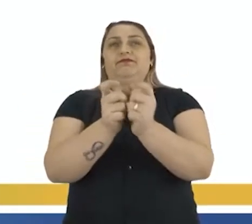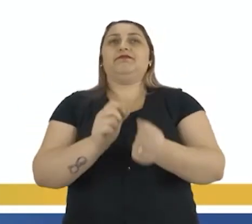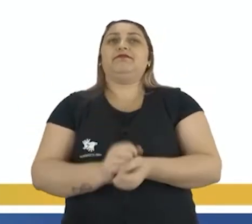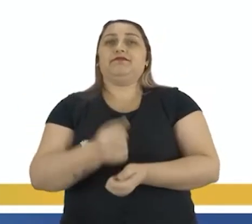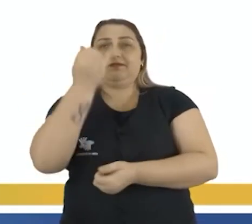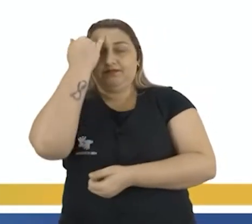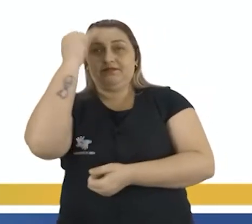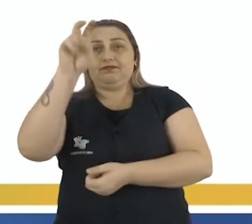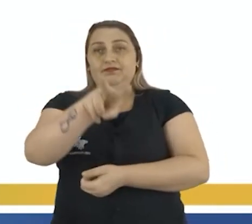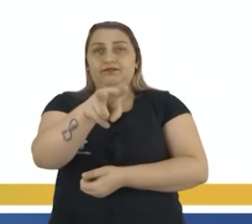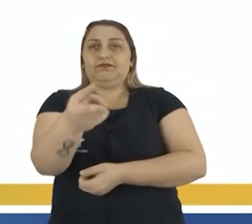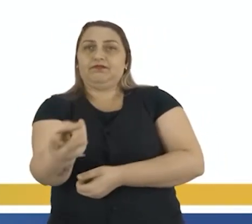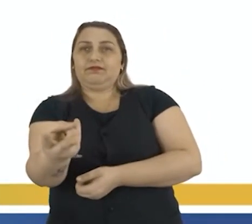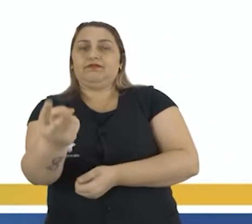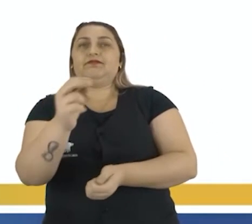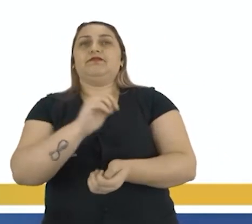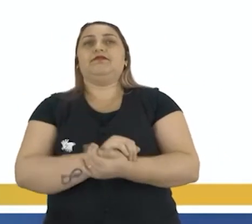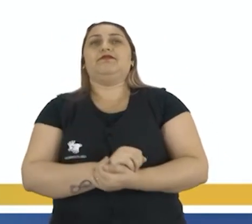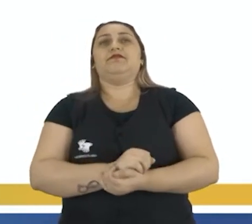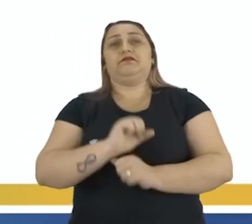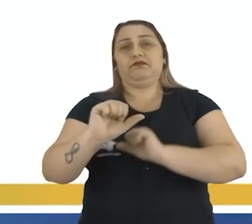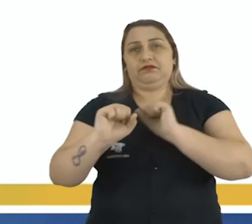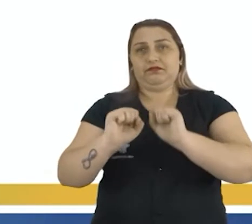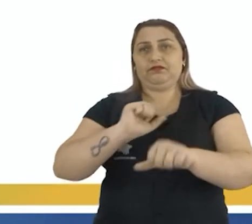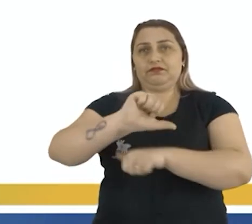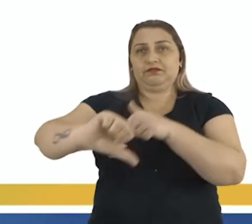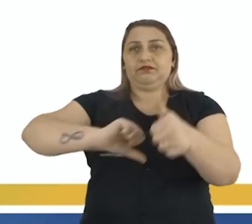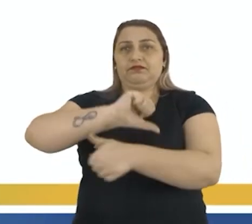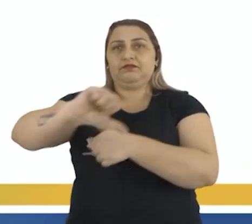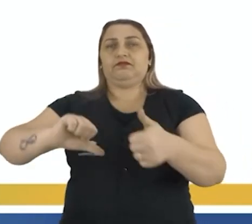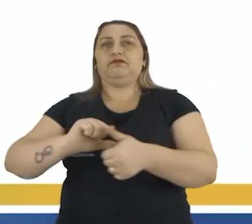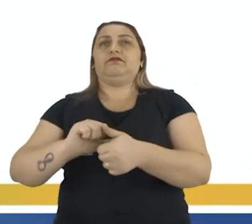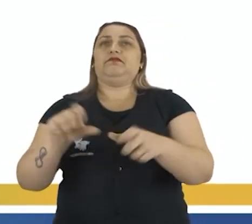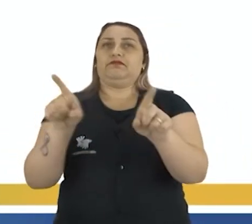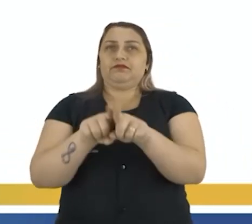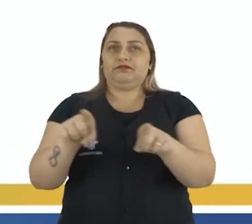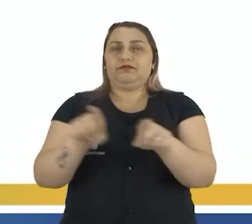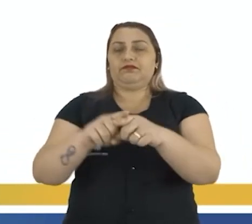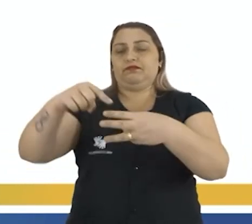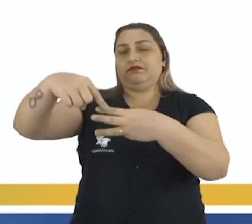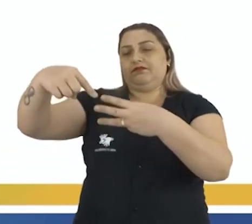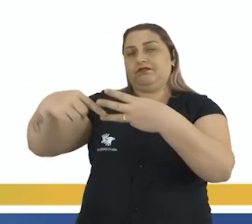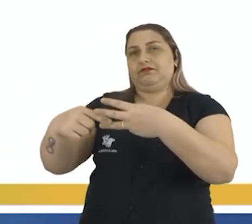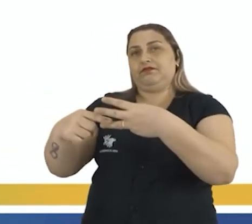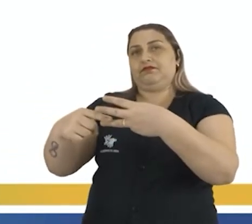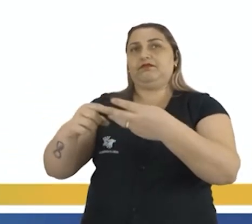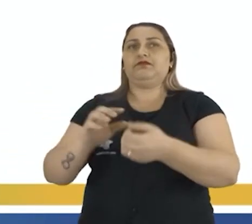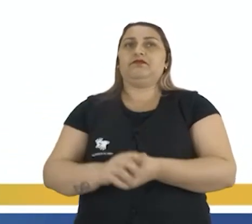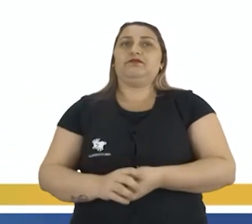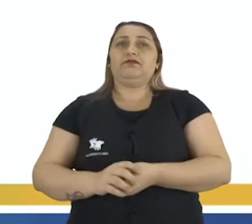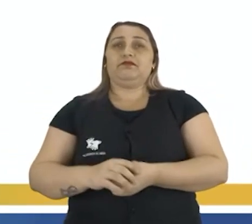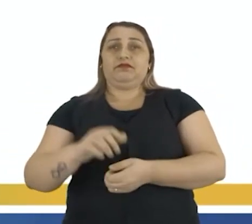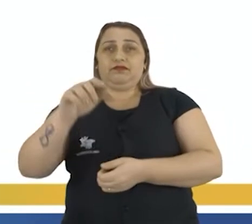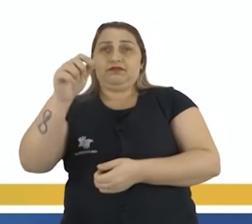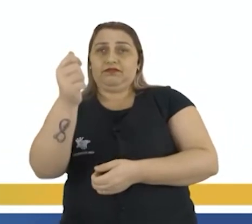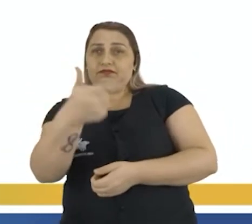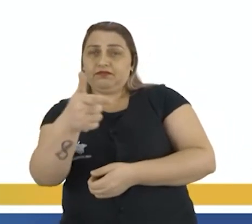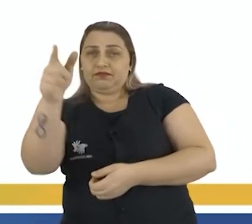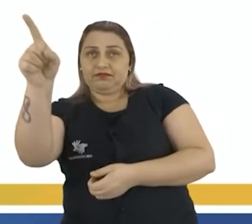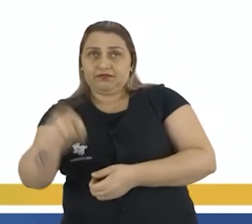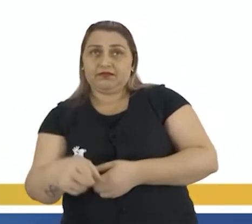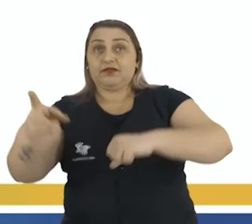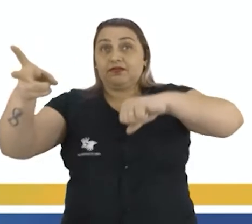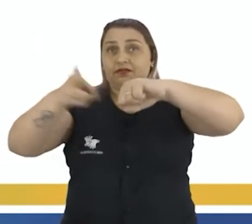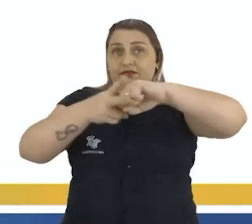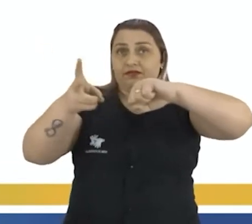Uma ideia oposta. Então, eu posso trocar por contudo. Contudo, tiveram que voltar. Porém, sem acento, é